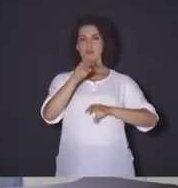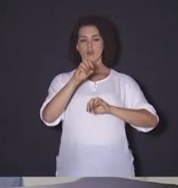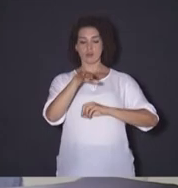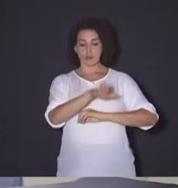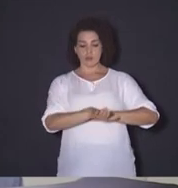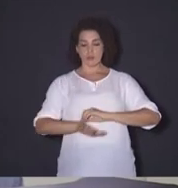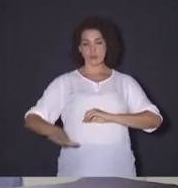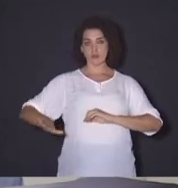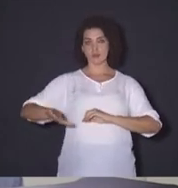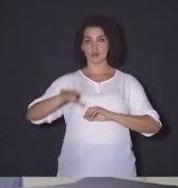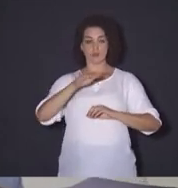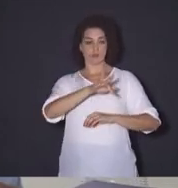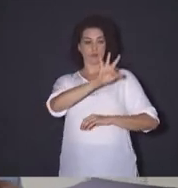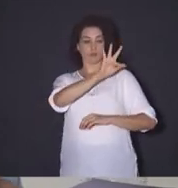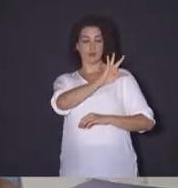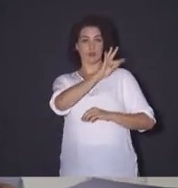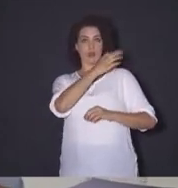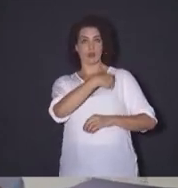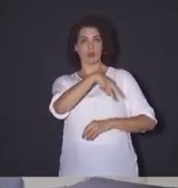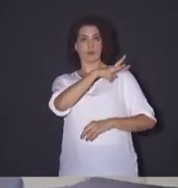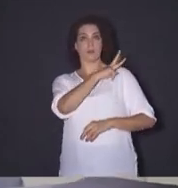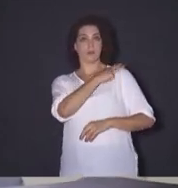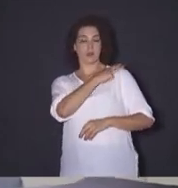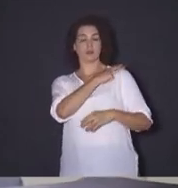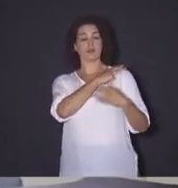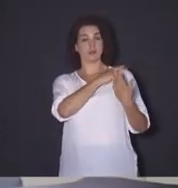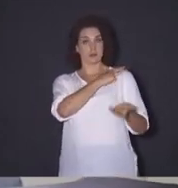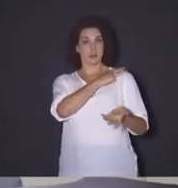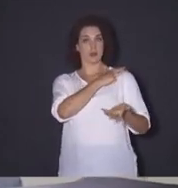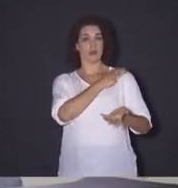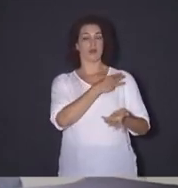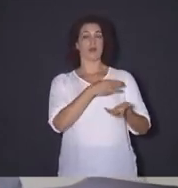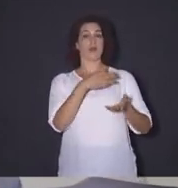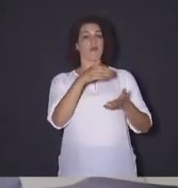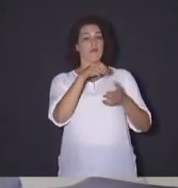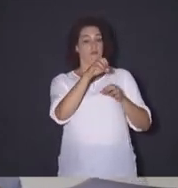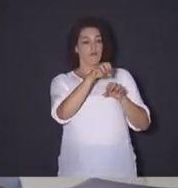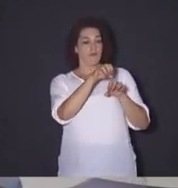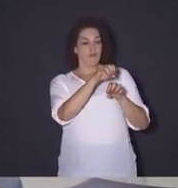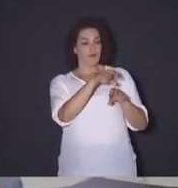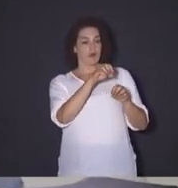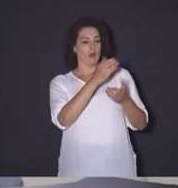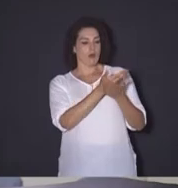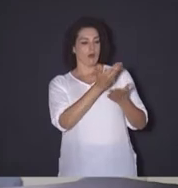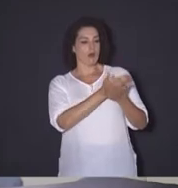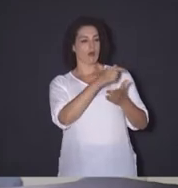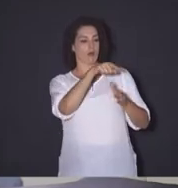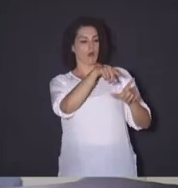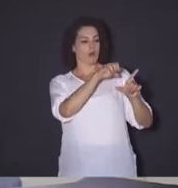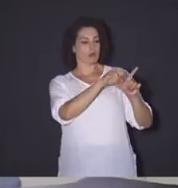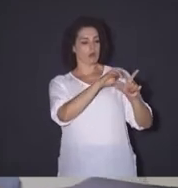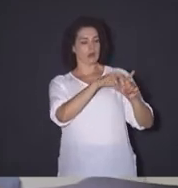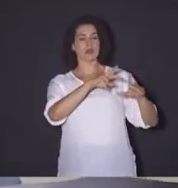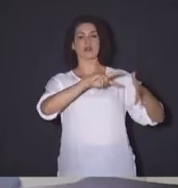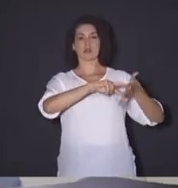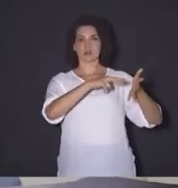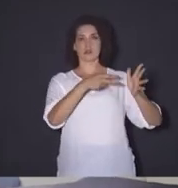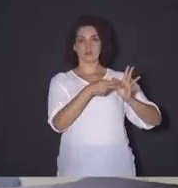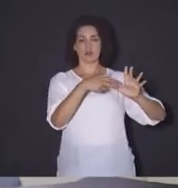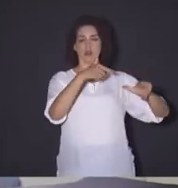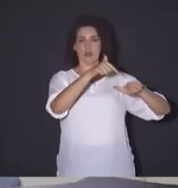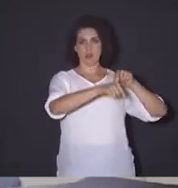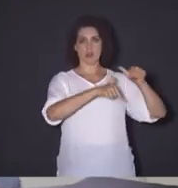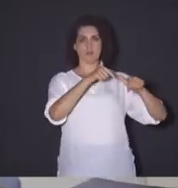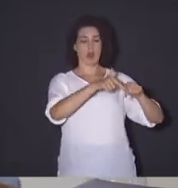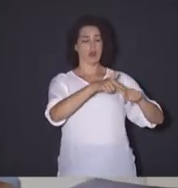fundamental e ensino médio então quando nós pensamos a formação do licenciado é pra atuar e nessas etapas e também nas modalidades